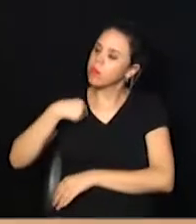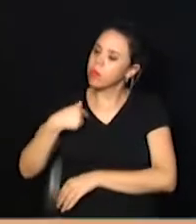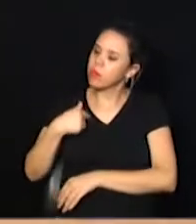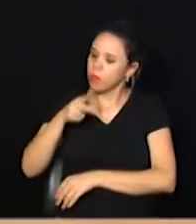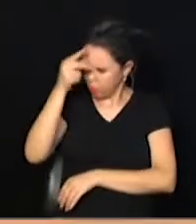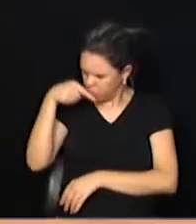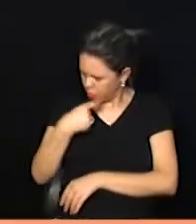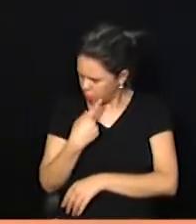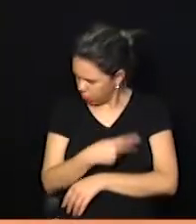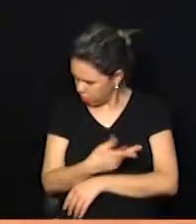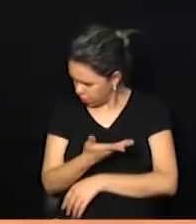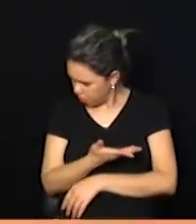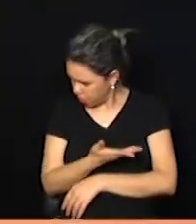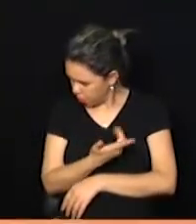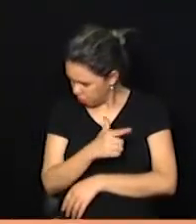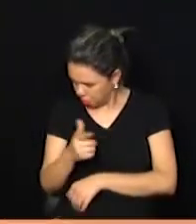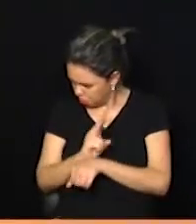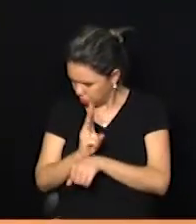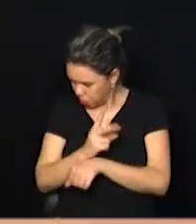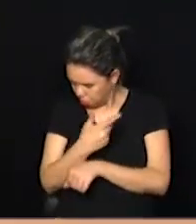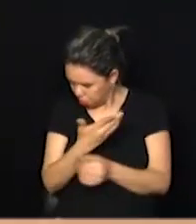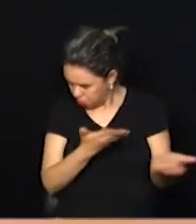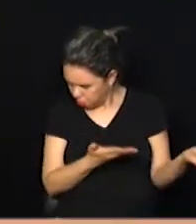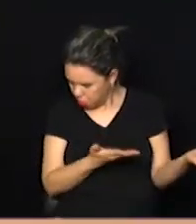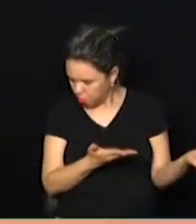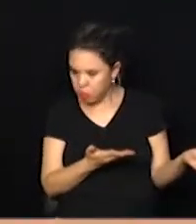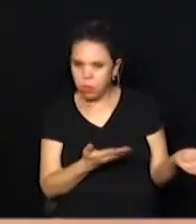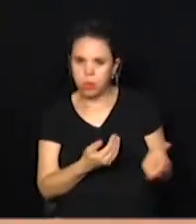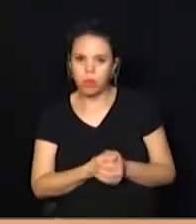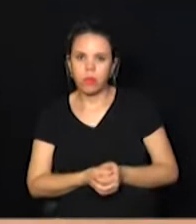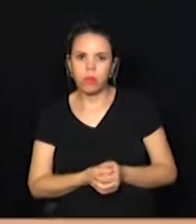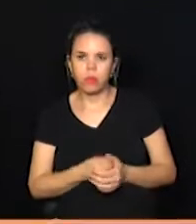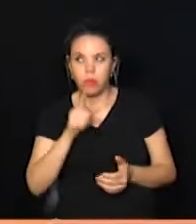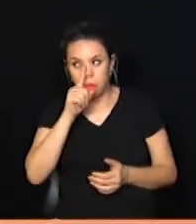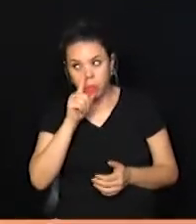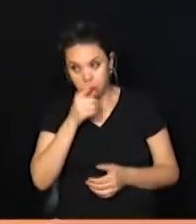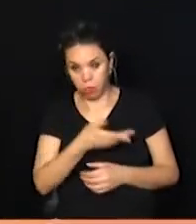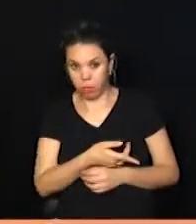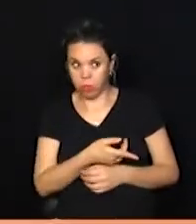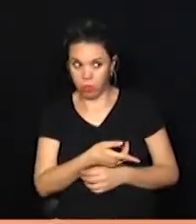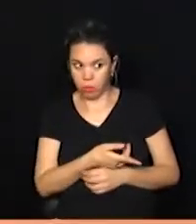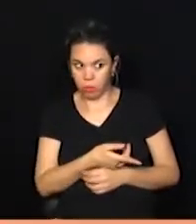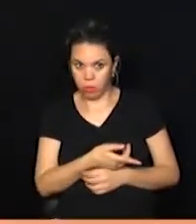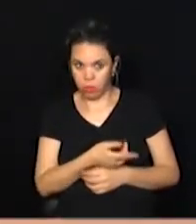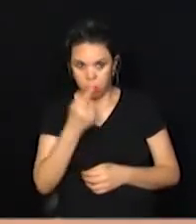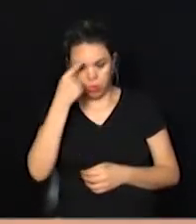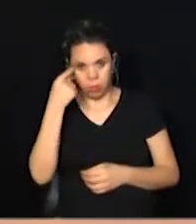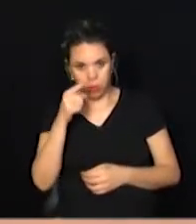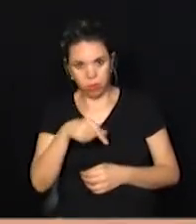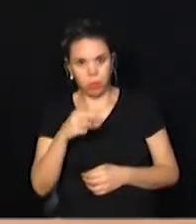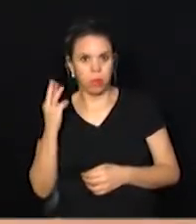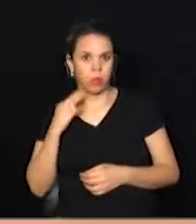prefeito de Campinas e não está andando com segurança? Não é perigoso, Paola?